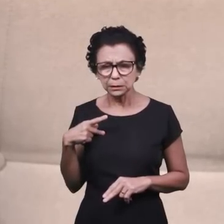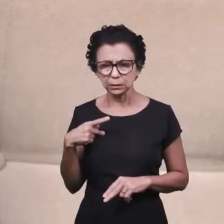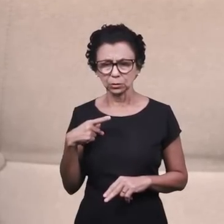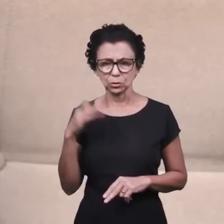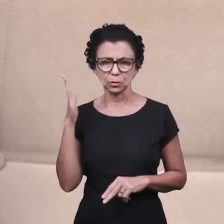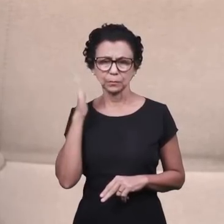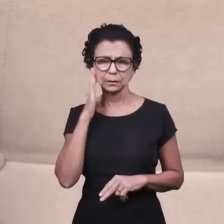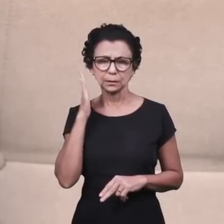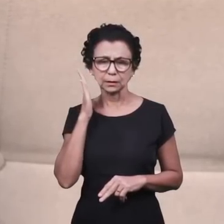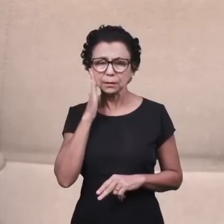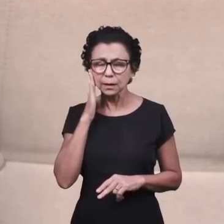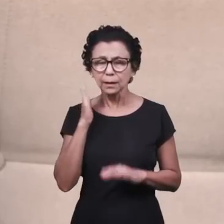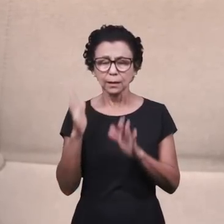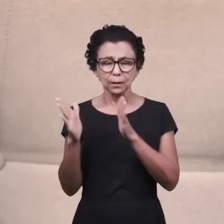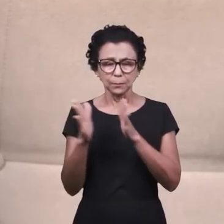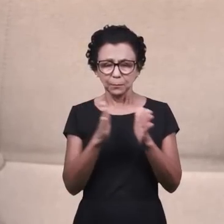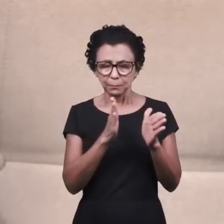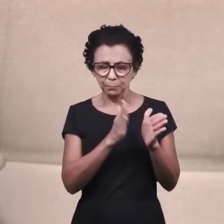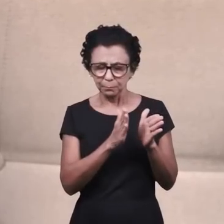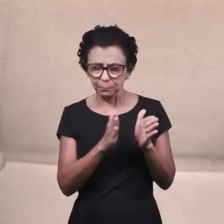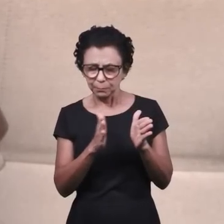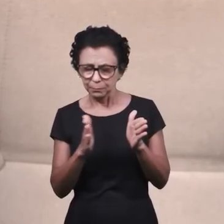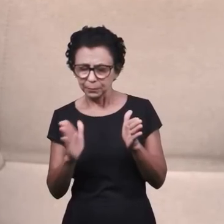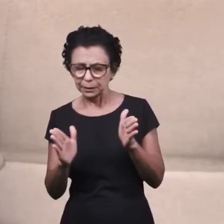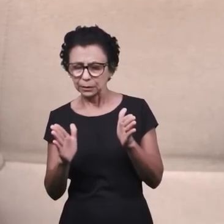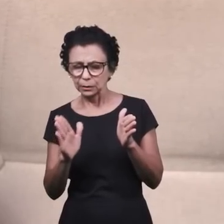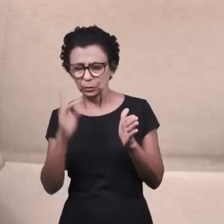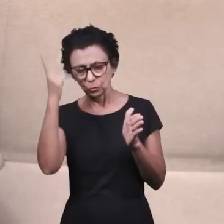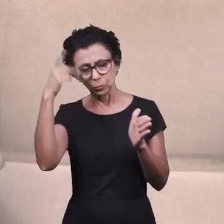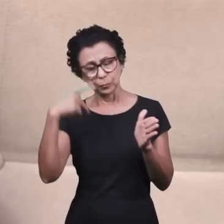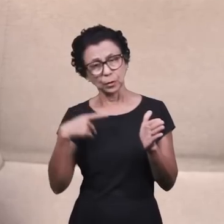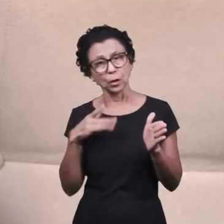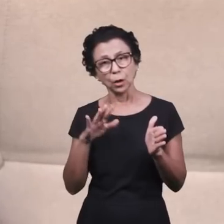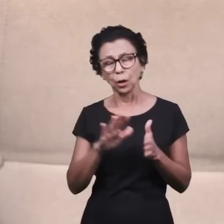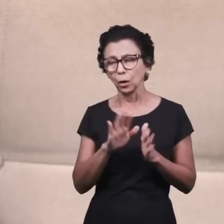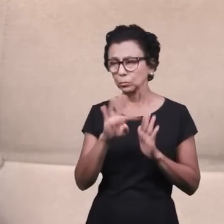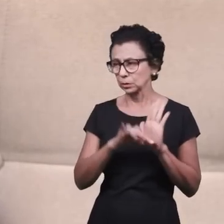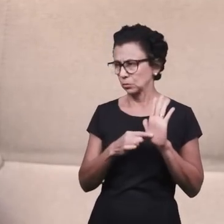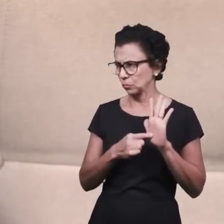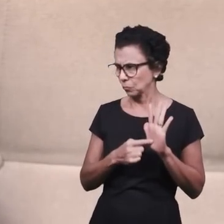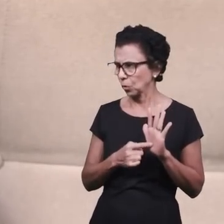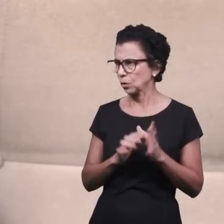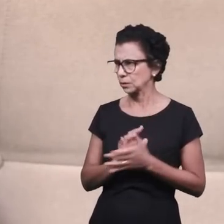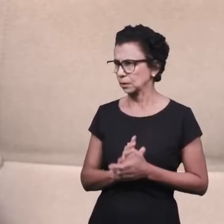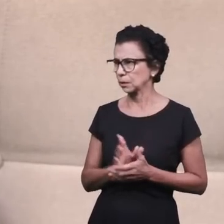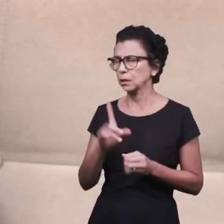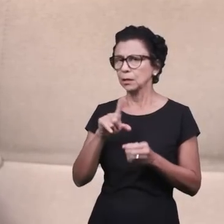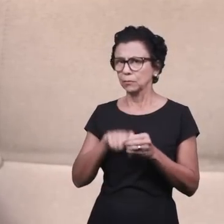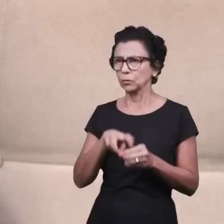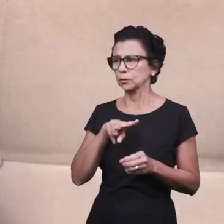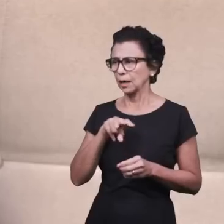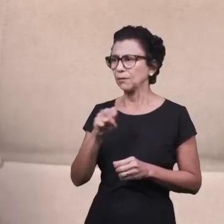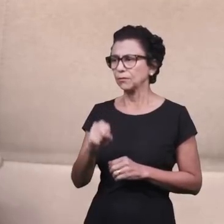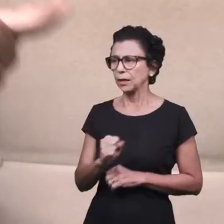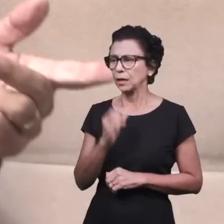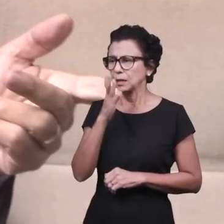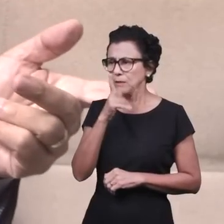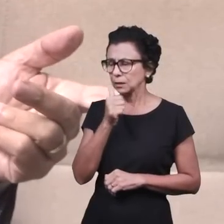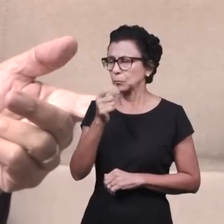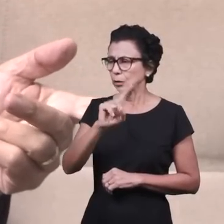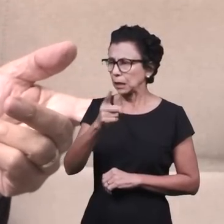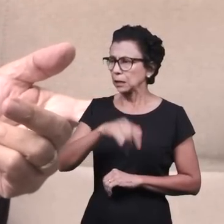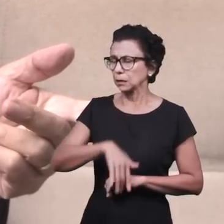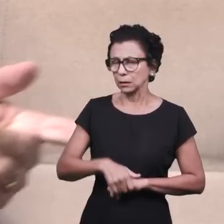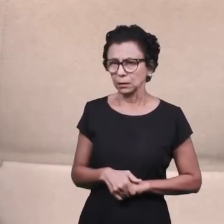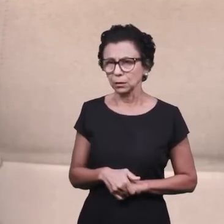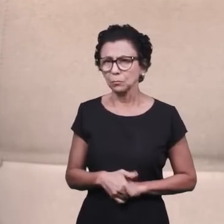humano. E aí, alguns chegam até a falar, olha, o texto está dizendo esse que vem sem demora, mas os apóstolos já achavam que